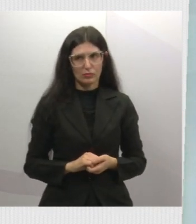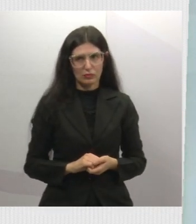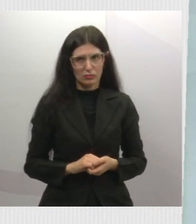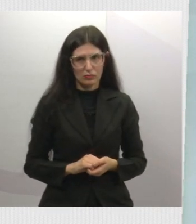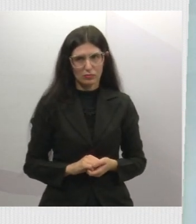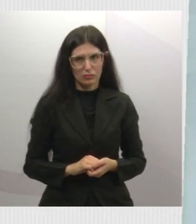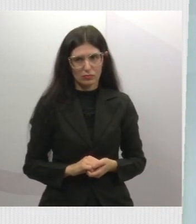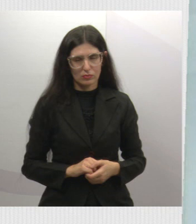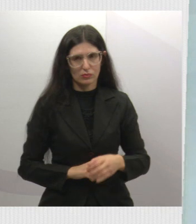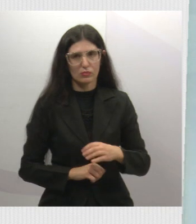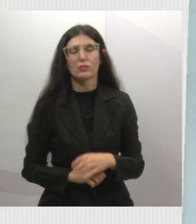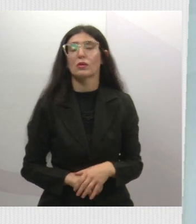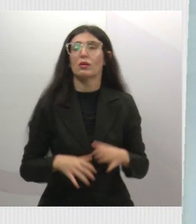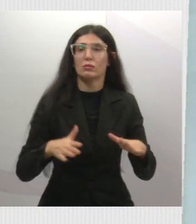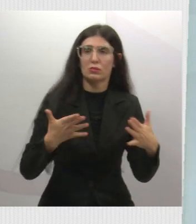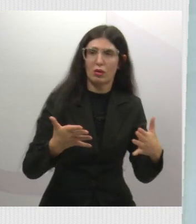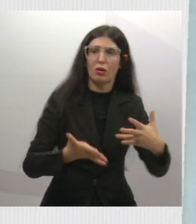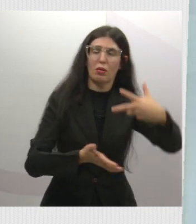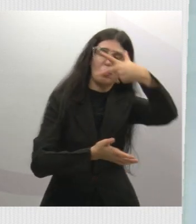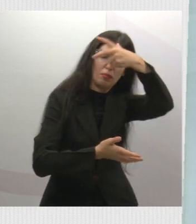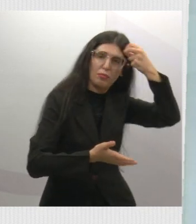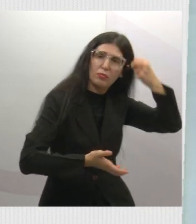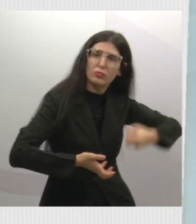Capital, meta orçada